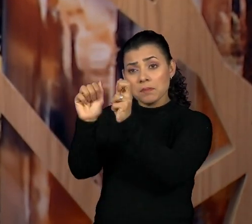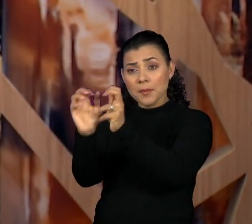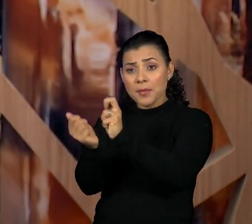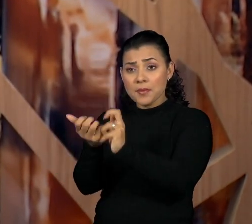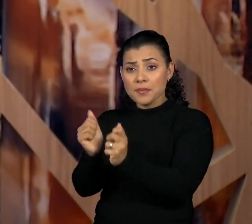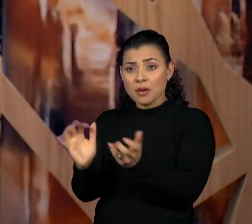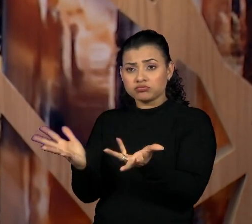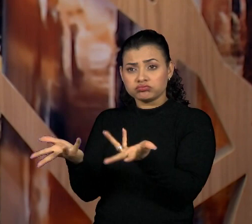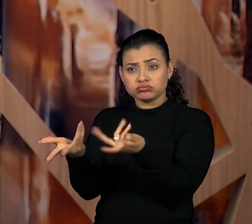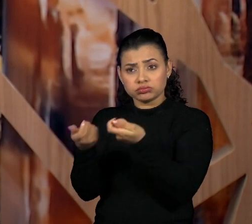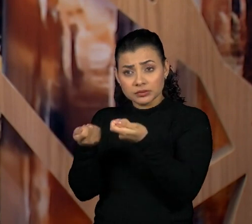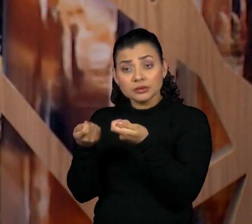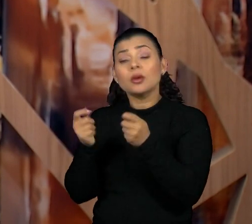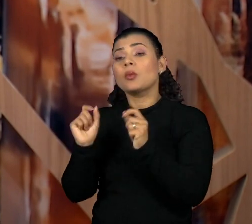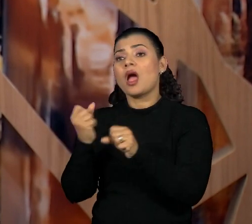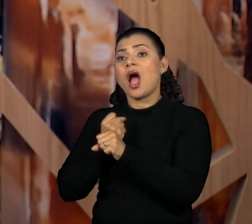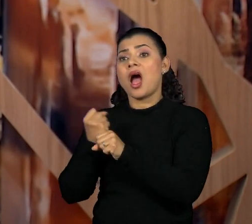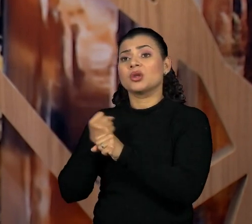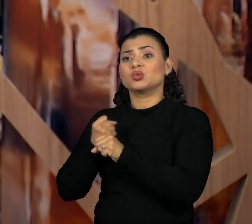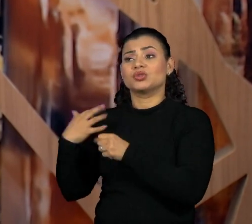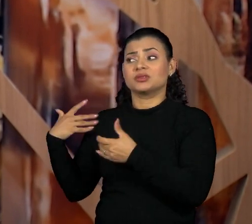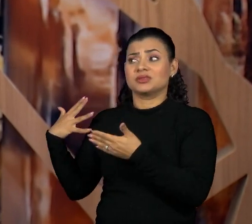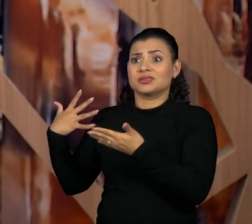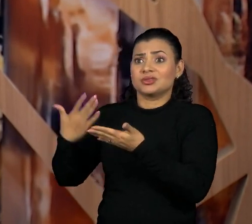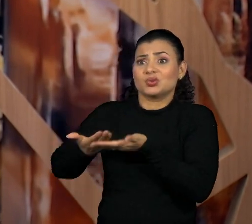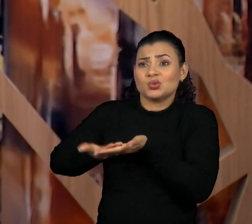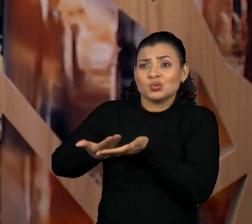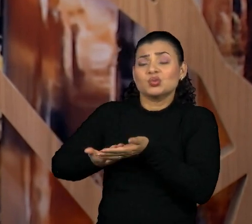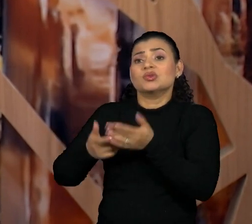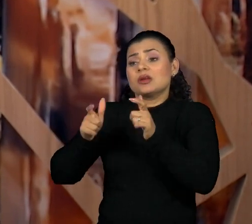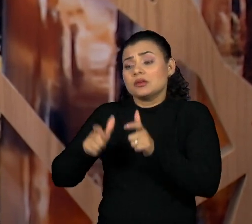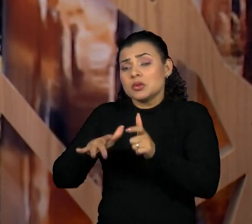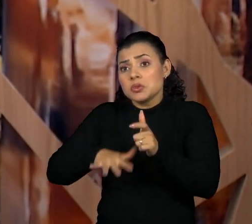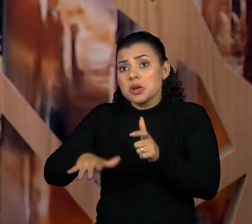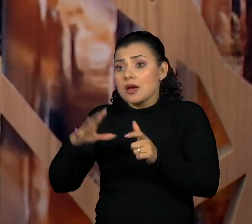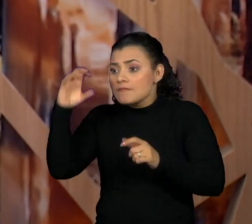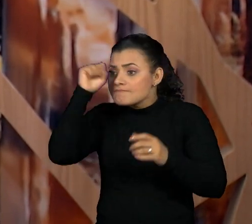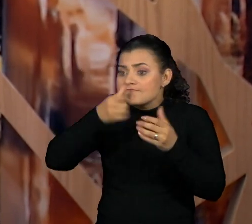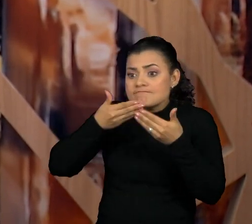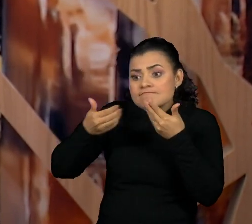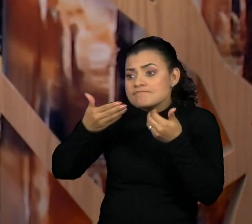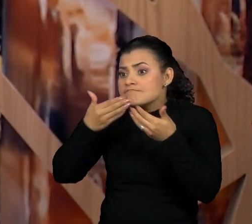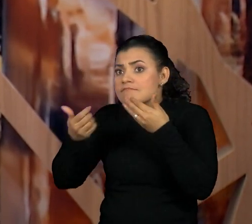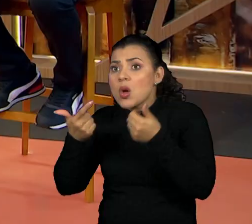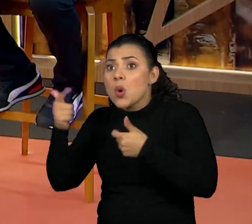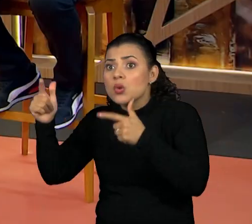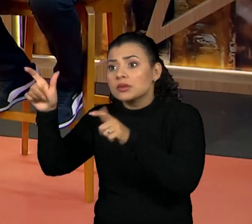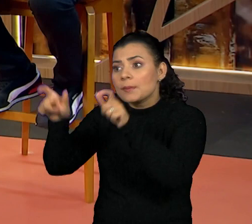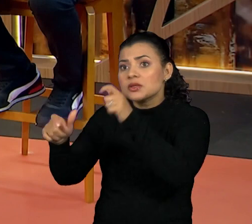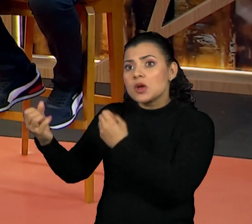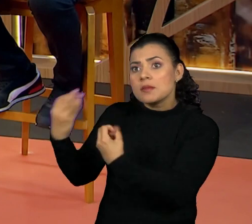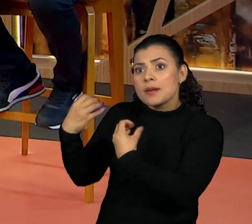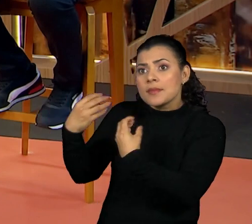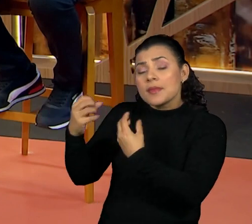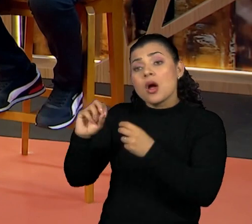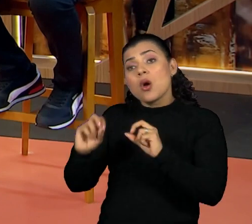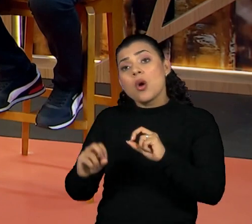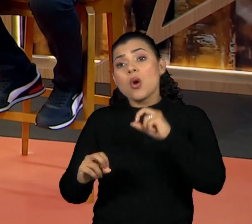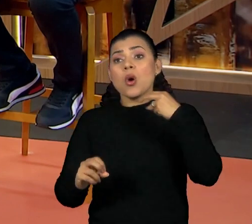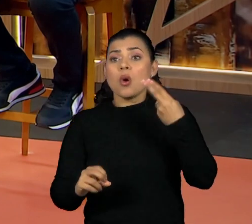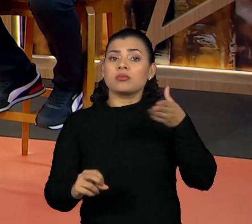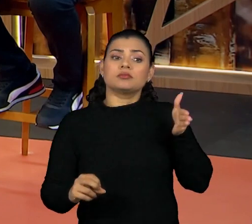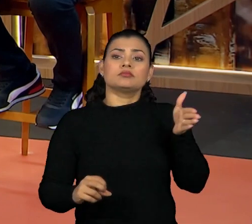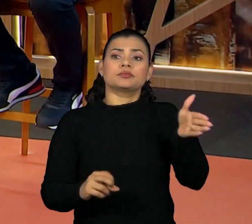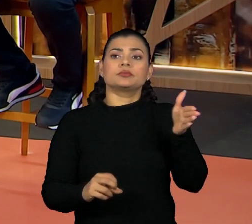de excelência passaram antes por um outro estúdio, aprenderam com outro mestre ou cursaram uma